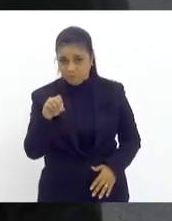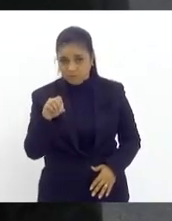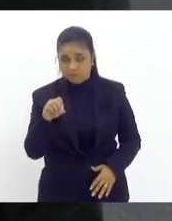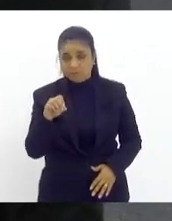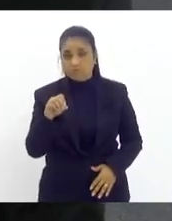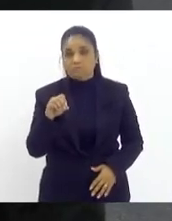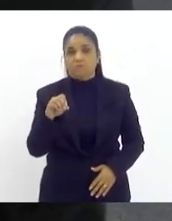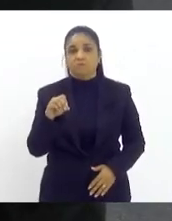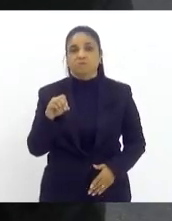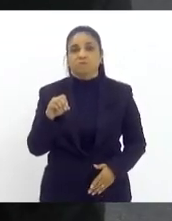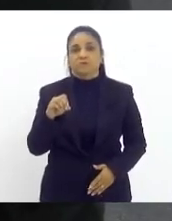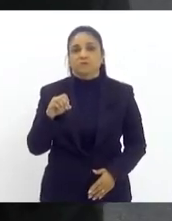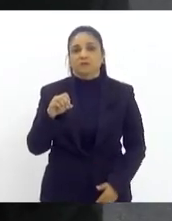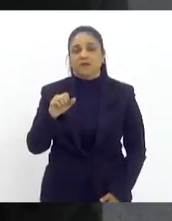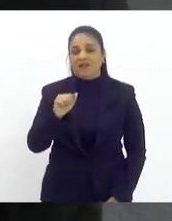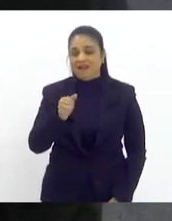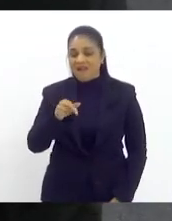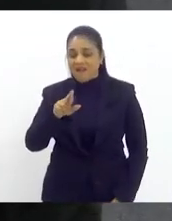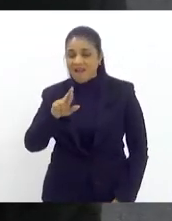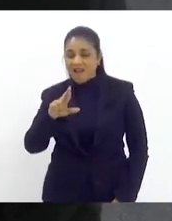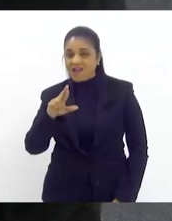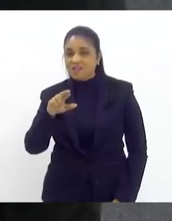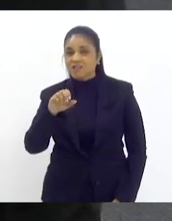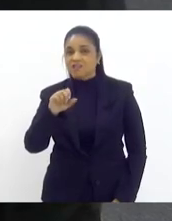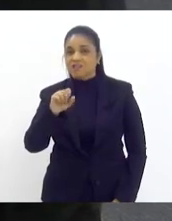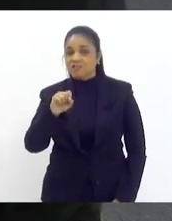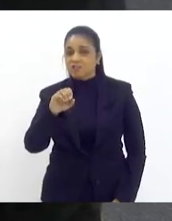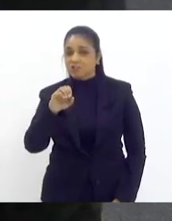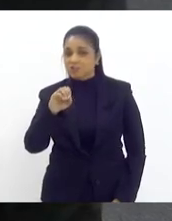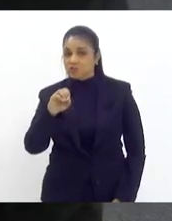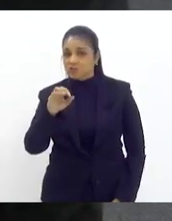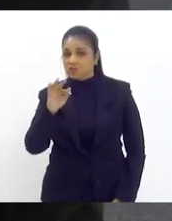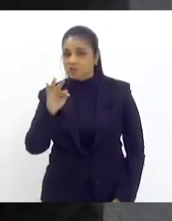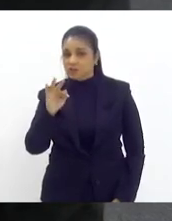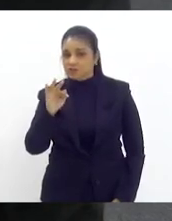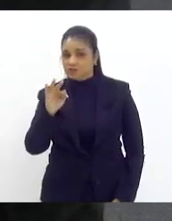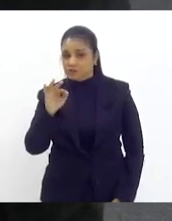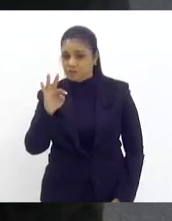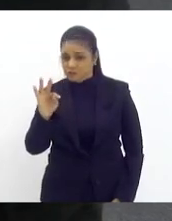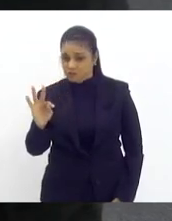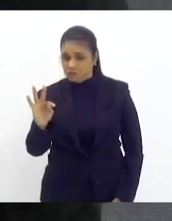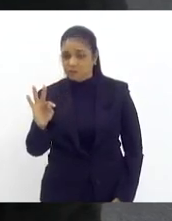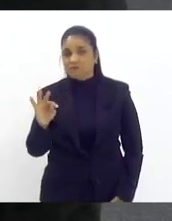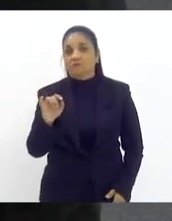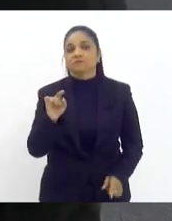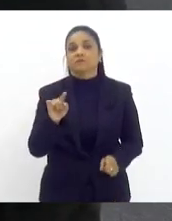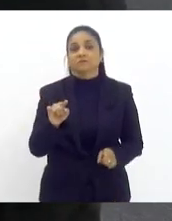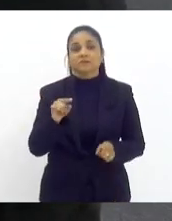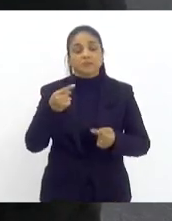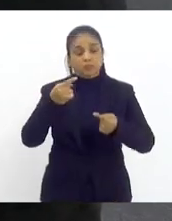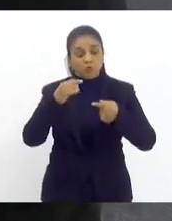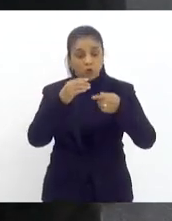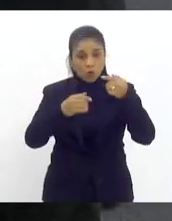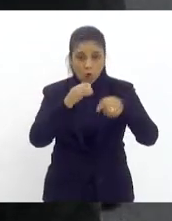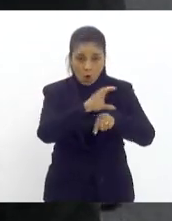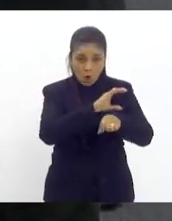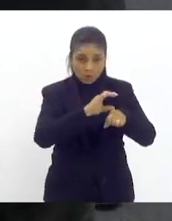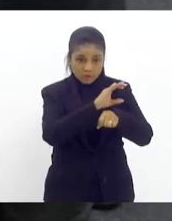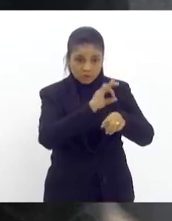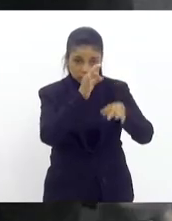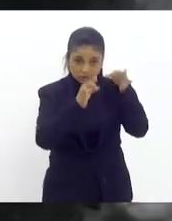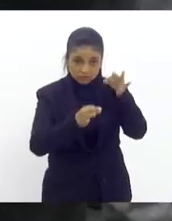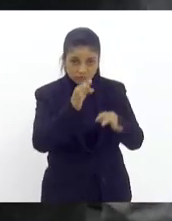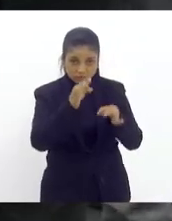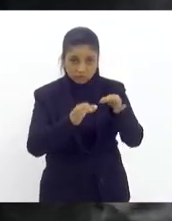a comissão de constituição e justiça através da deputada Verônica Lima